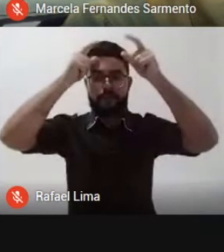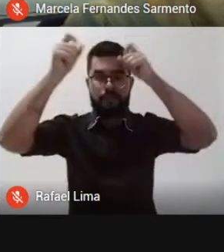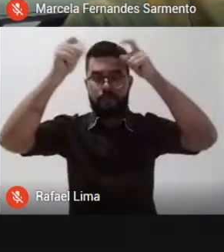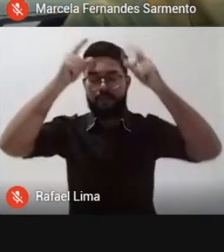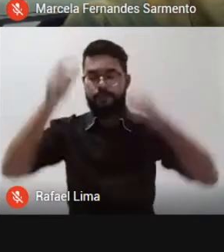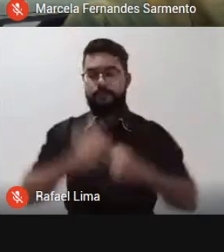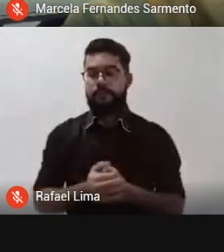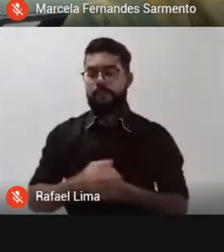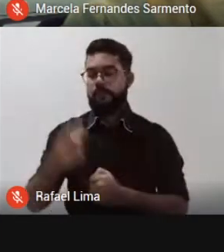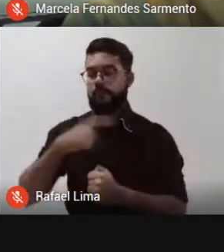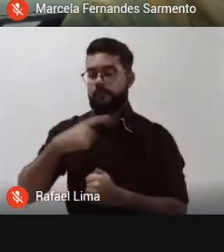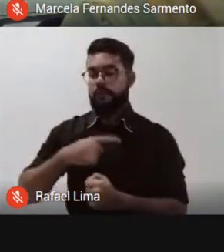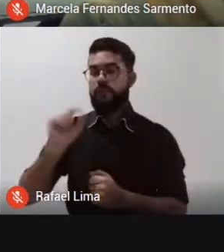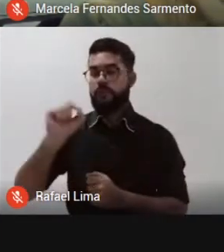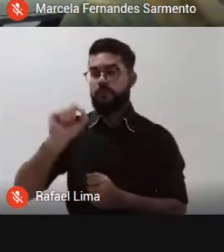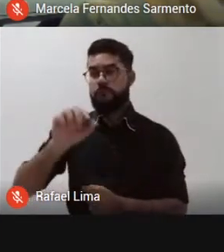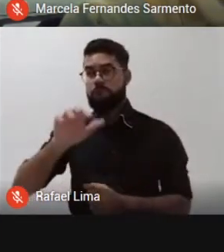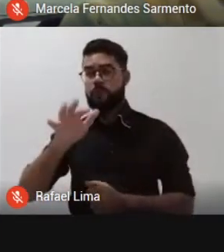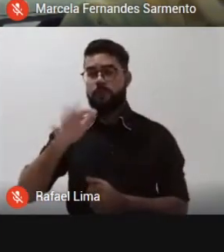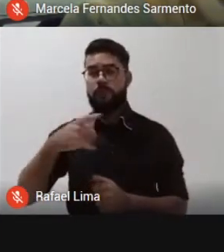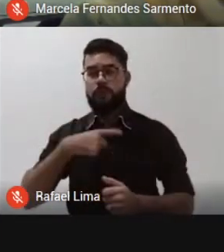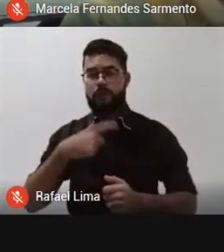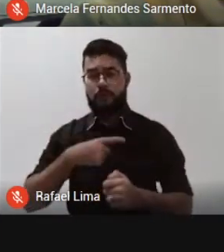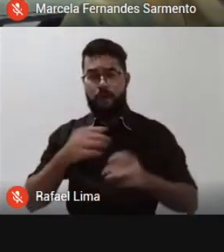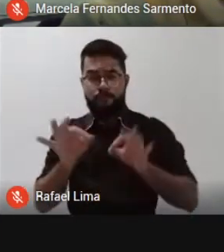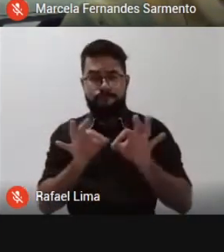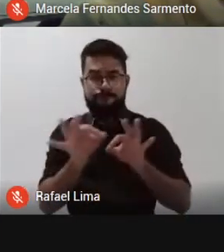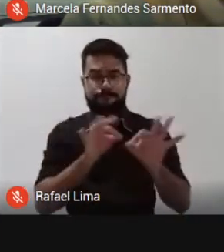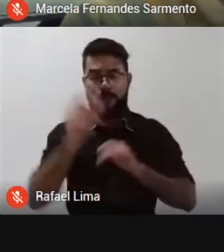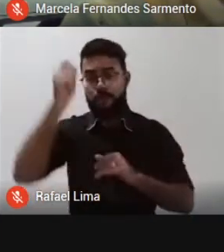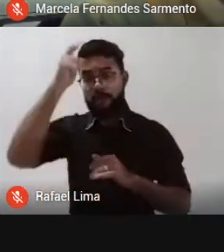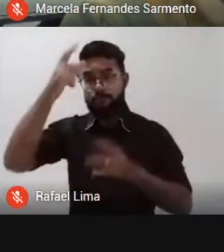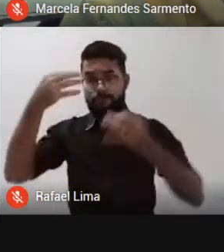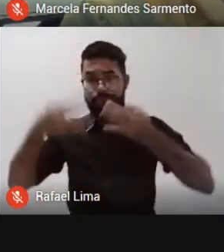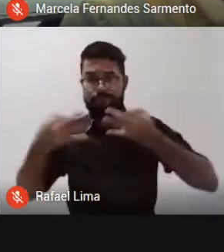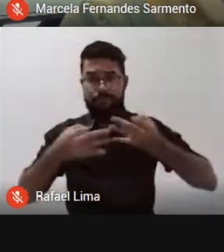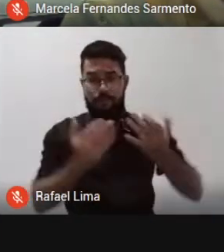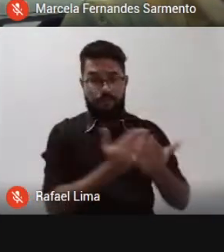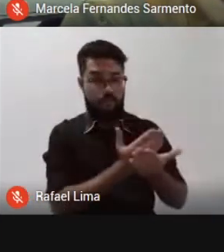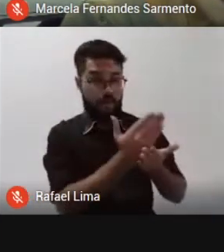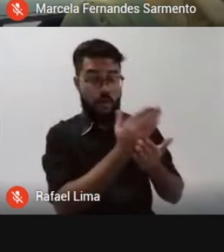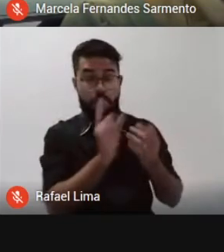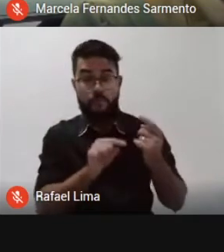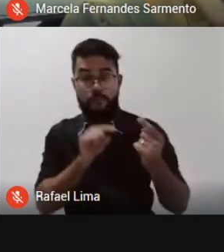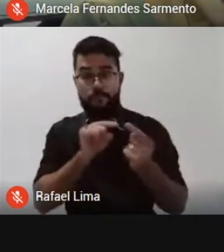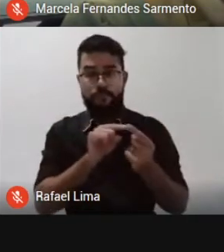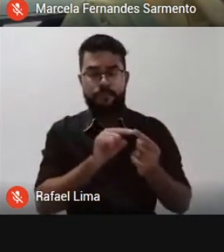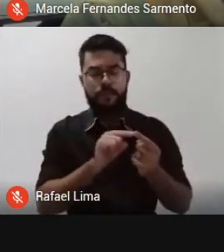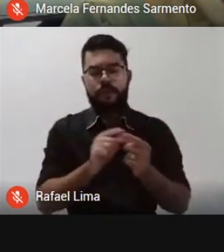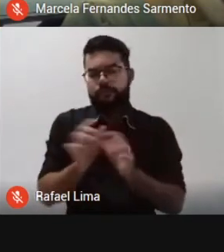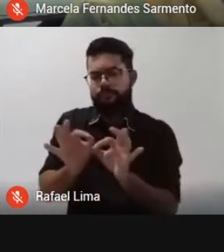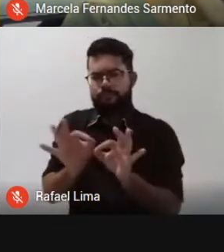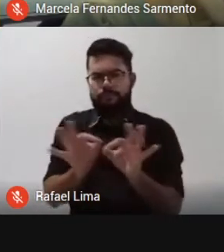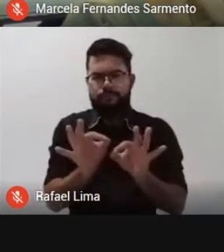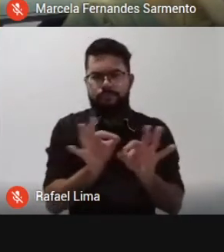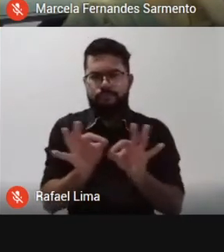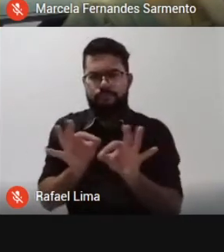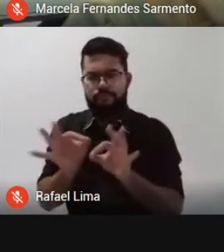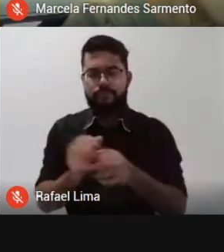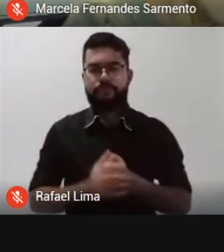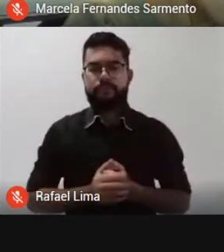que foi mais ou menos assim a ideia pensada, né, que a gente começou, a partir dela, a modelagem.